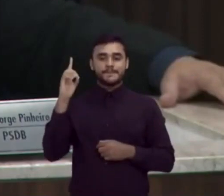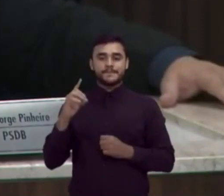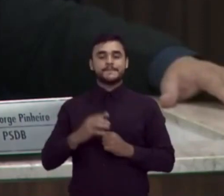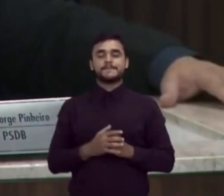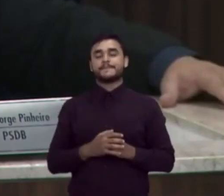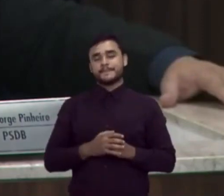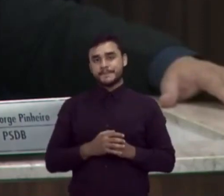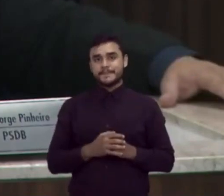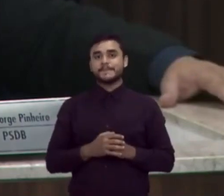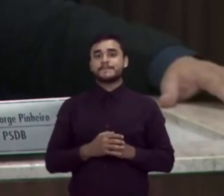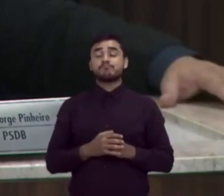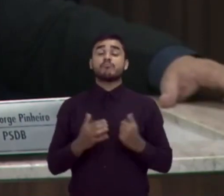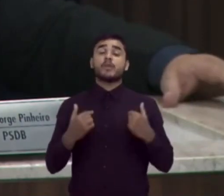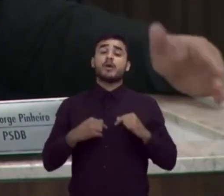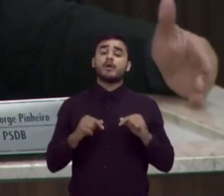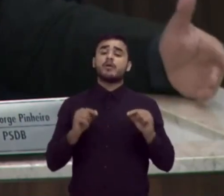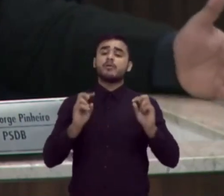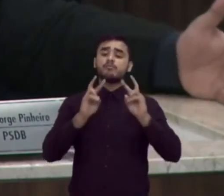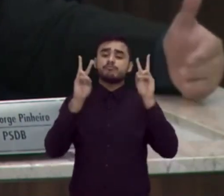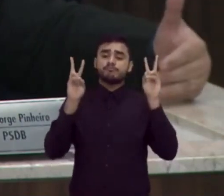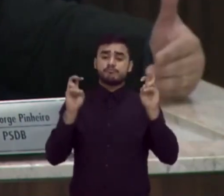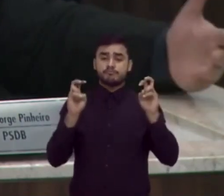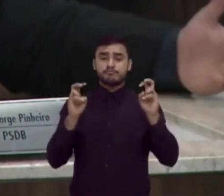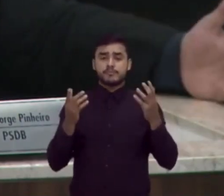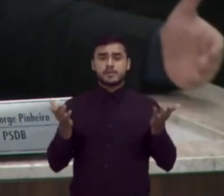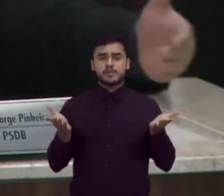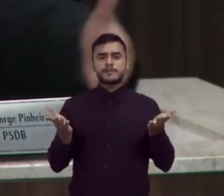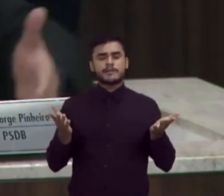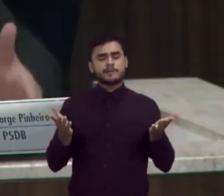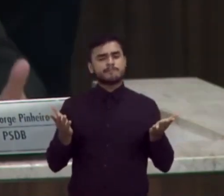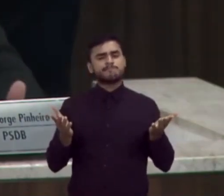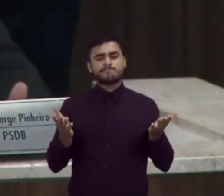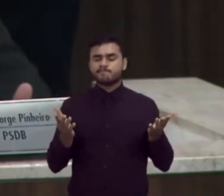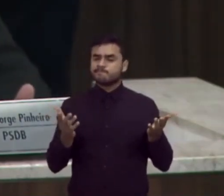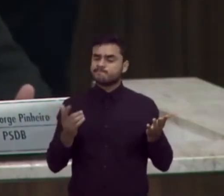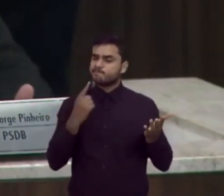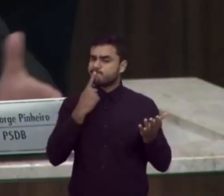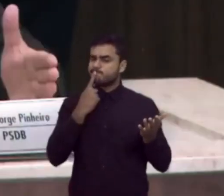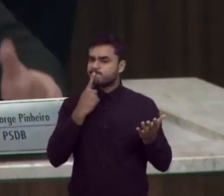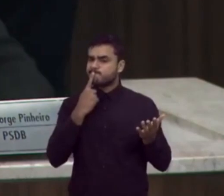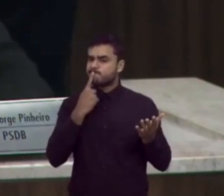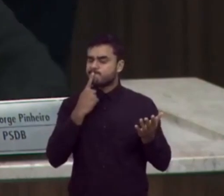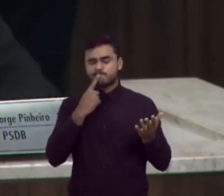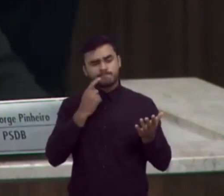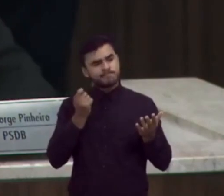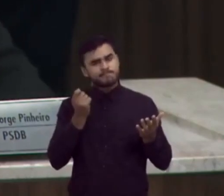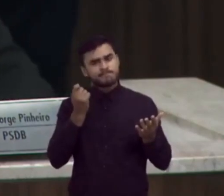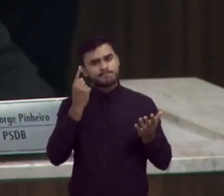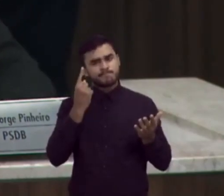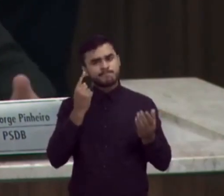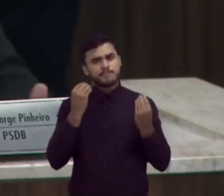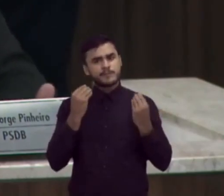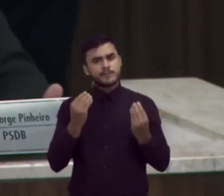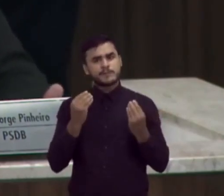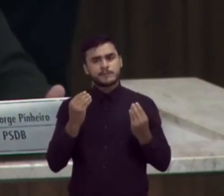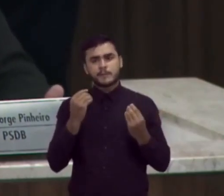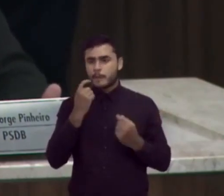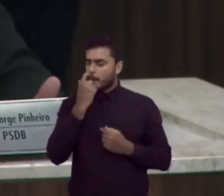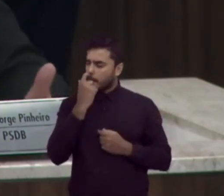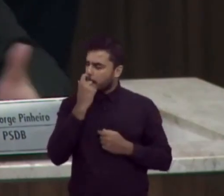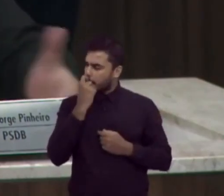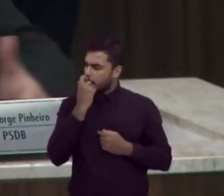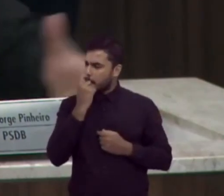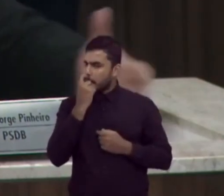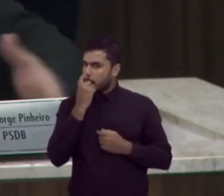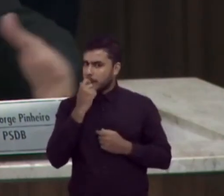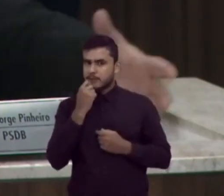presidente, venho aqui também para comentar aquilo que está me causando uma grande estranheza, vereador Bruno Mesquita, que é